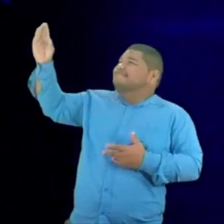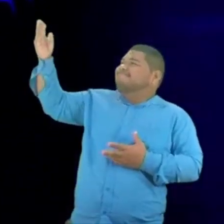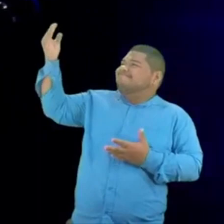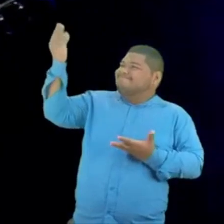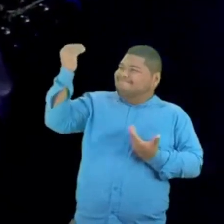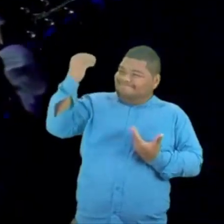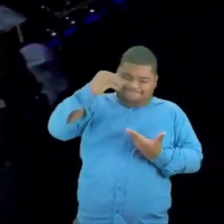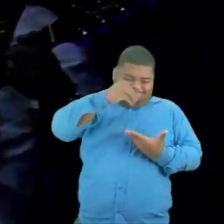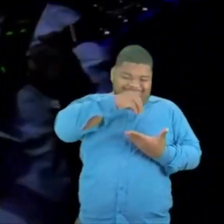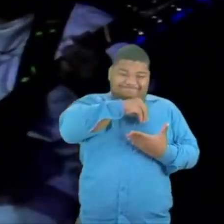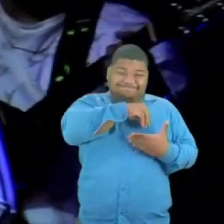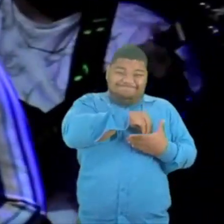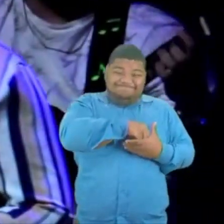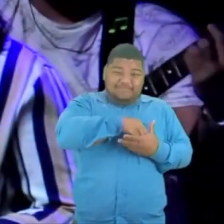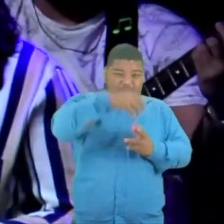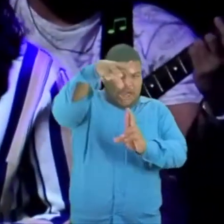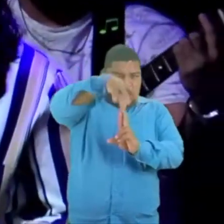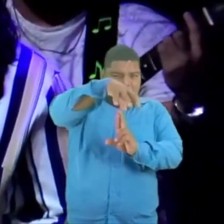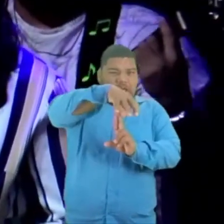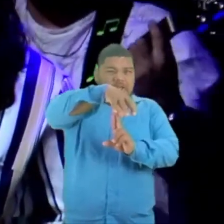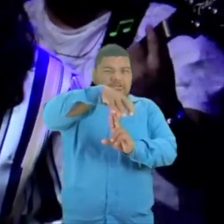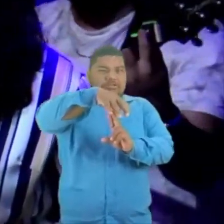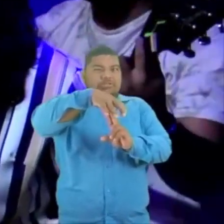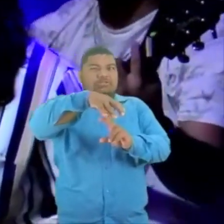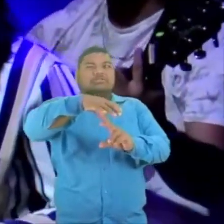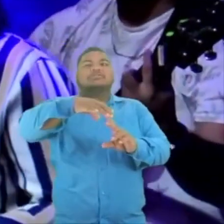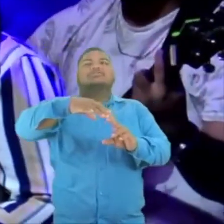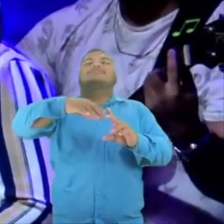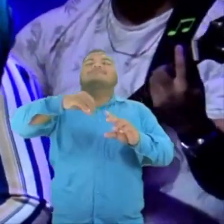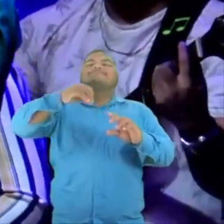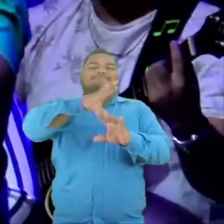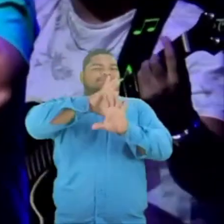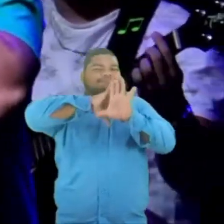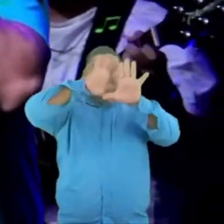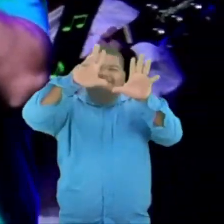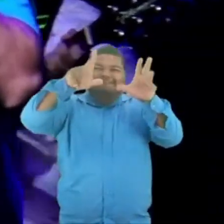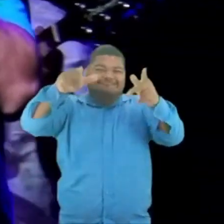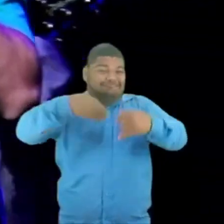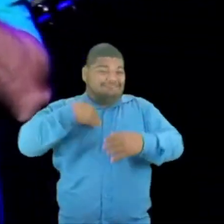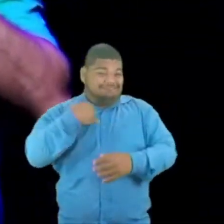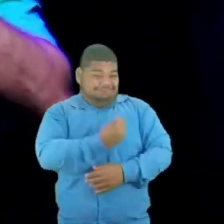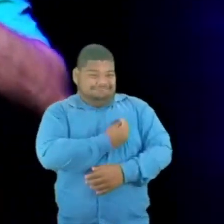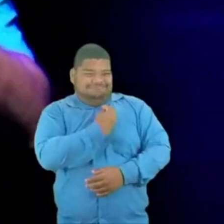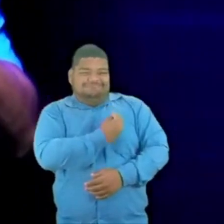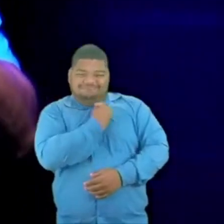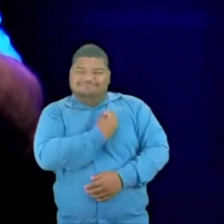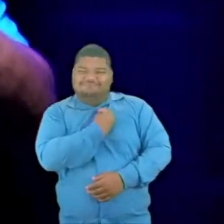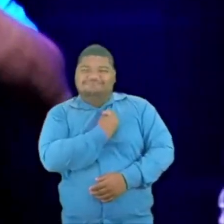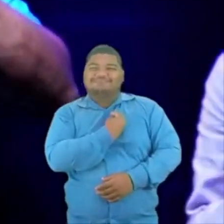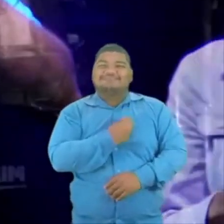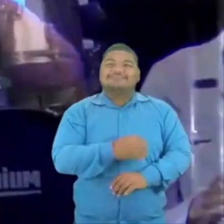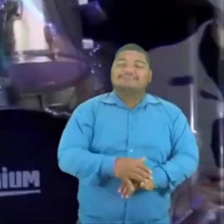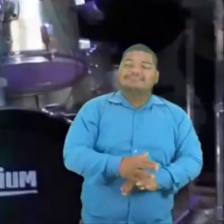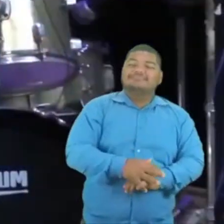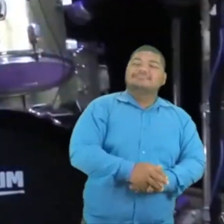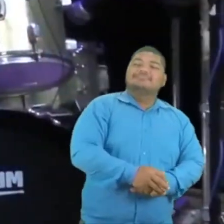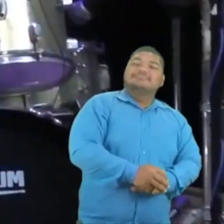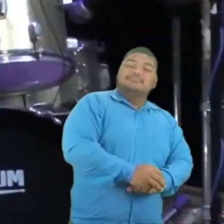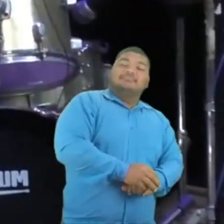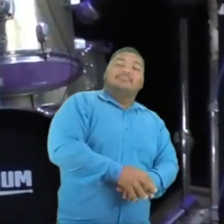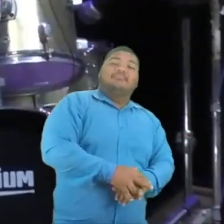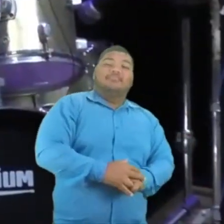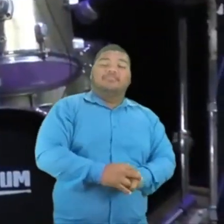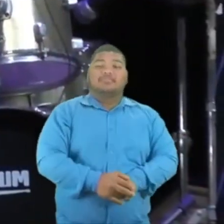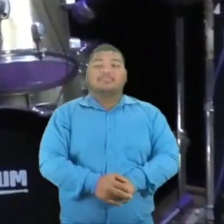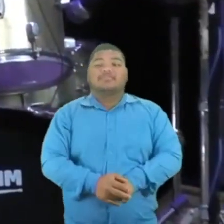Jesus ser Rei soberano e absoluto sobre as nossas vidas. Então cante bem alto e afirme em